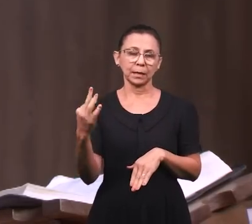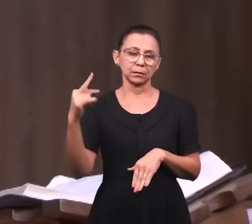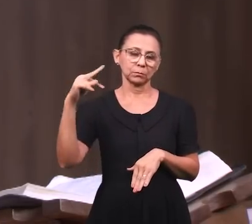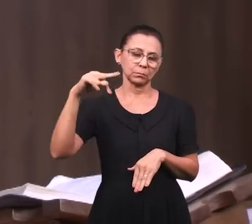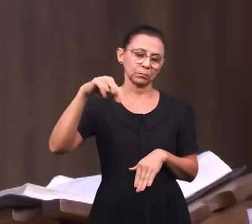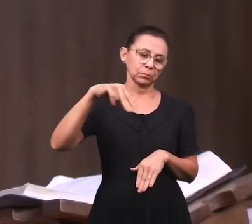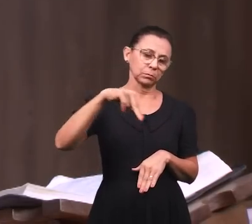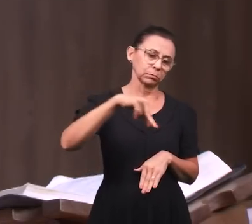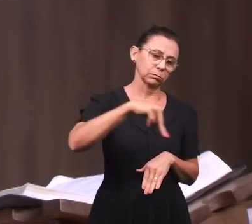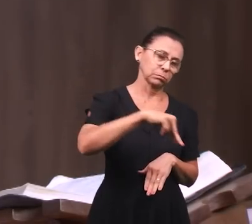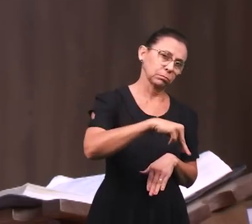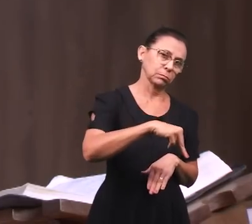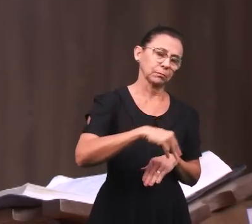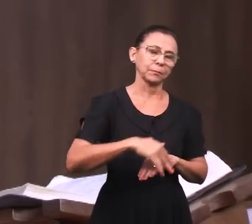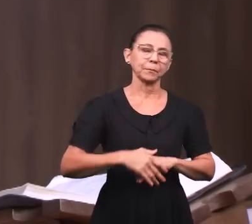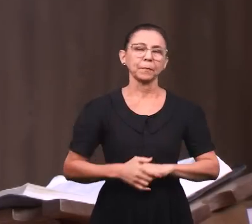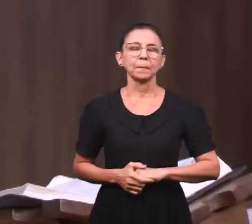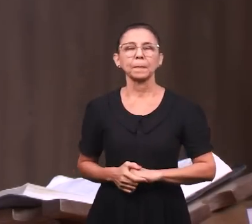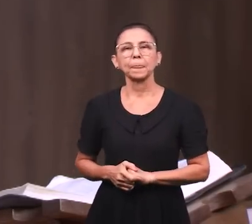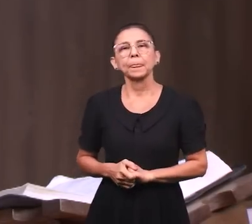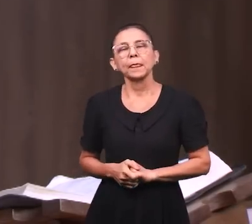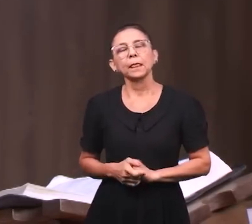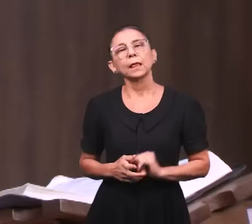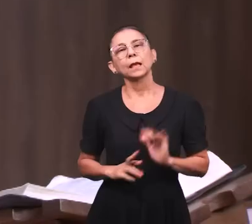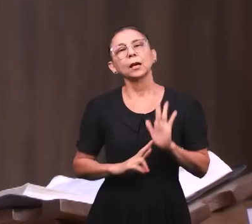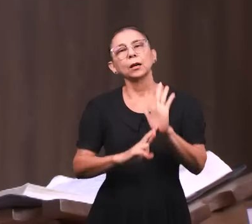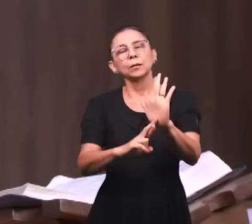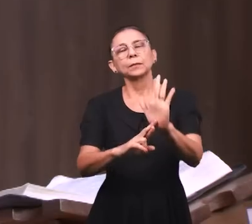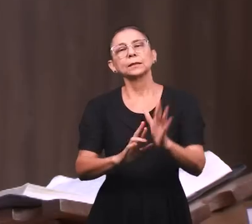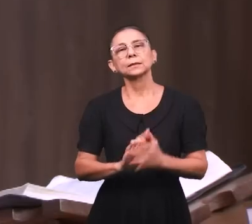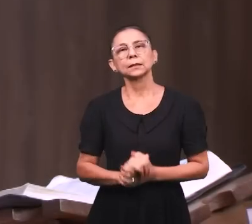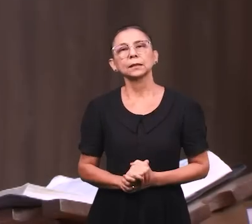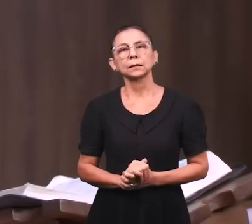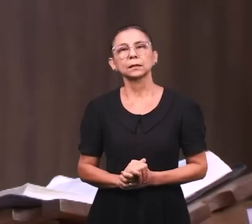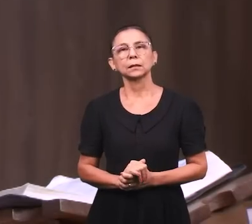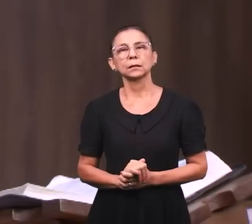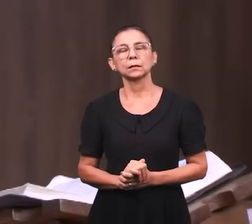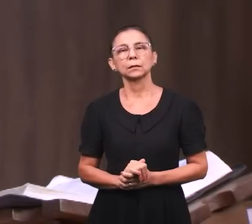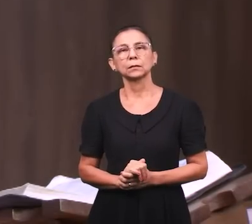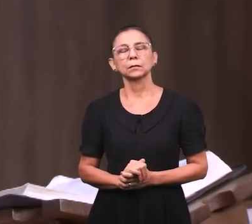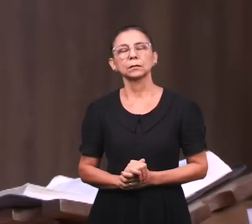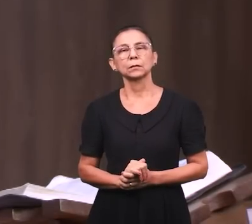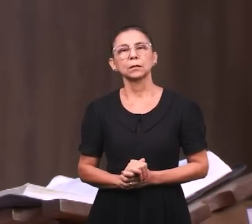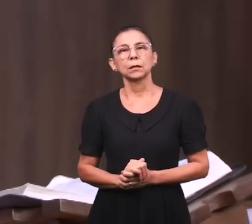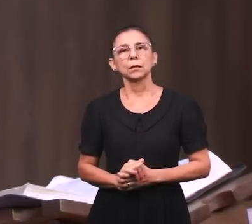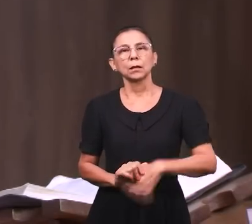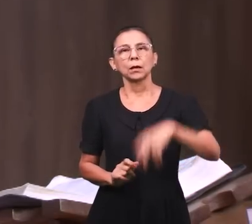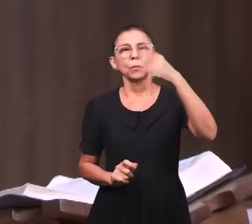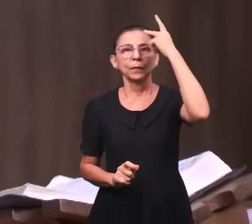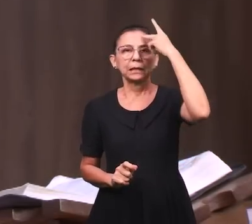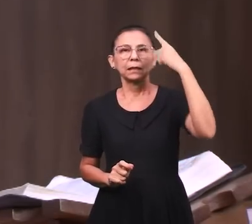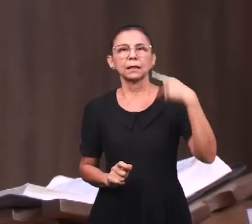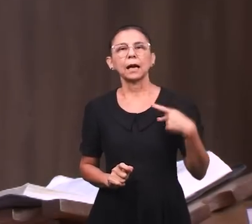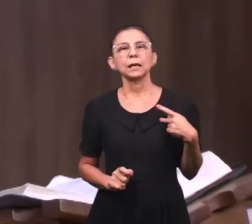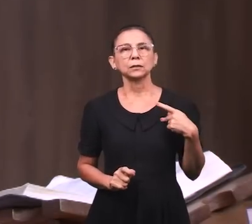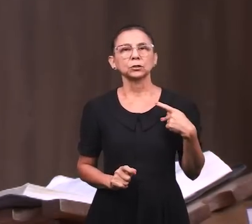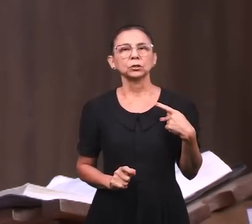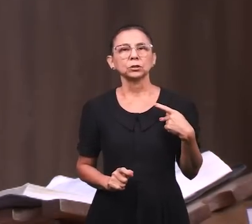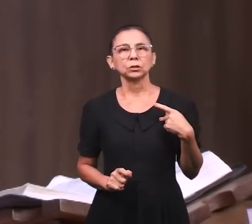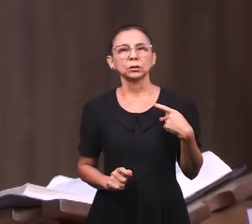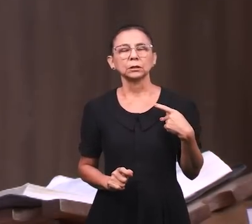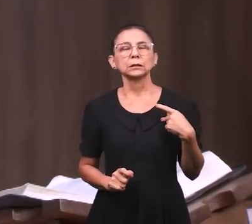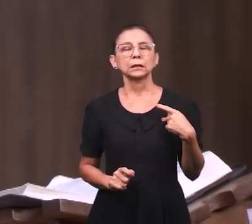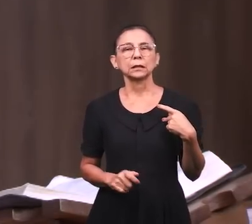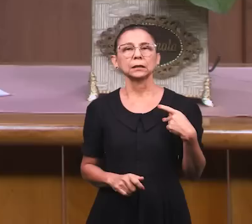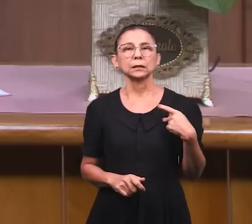essa descida é uma figura exatamente da descida do homem, debaixo de um juízo de Deus. E o juízo é